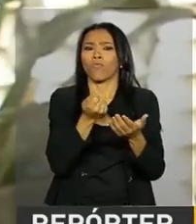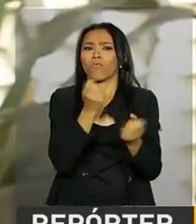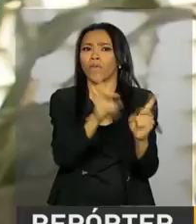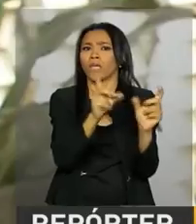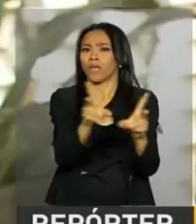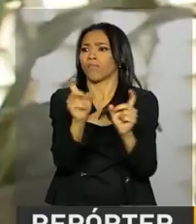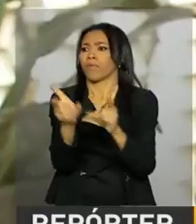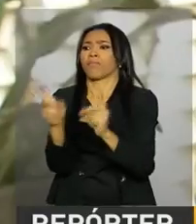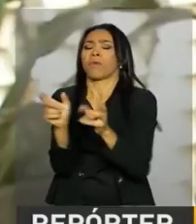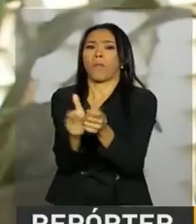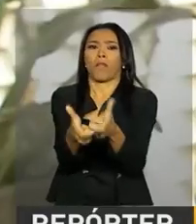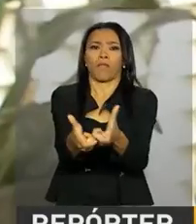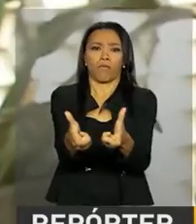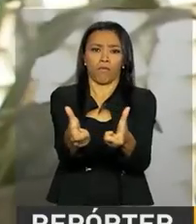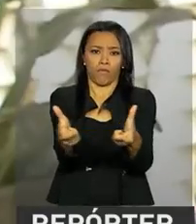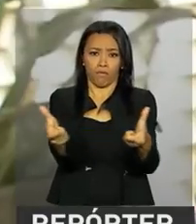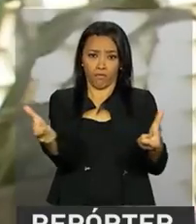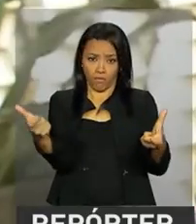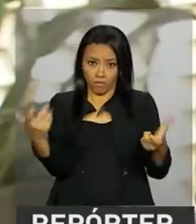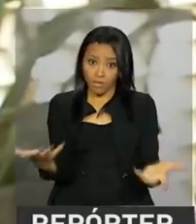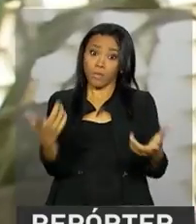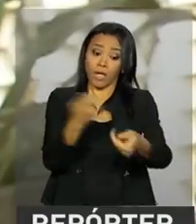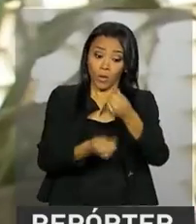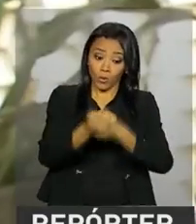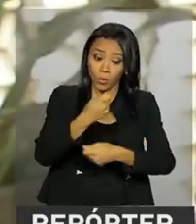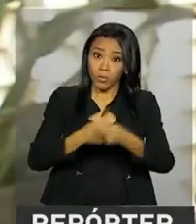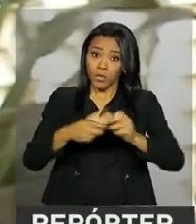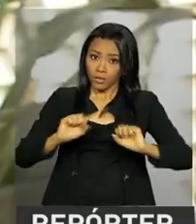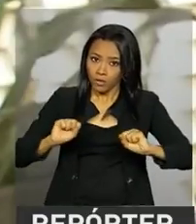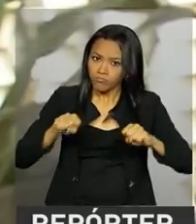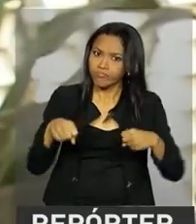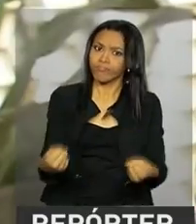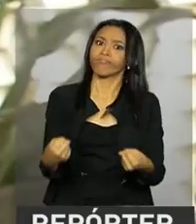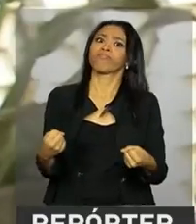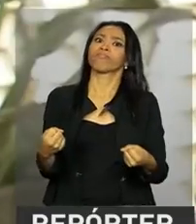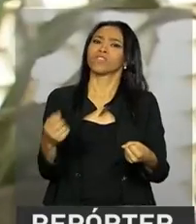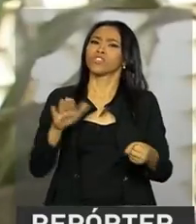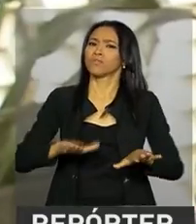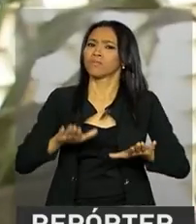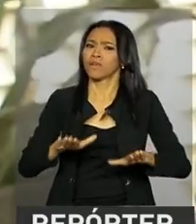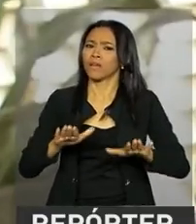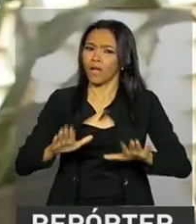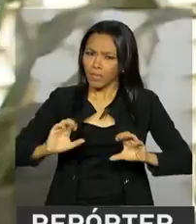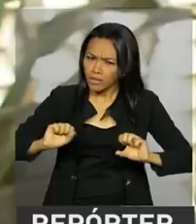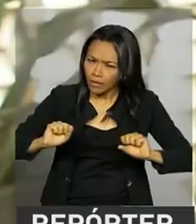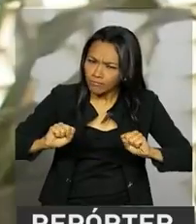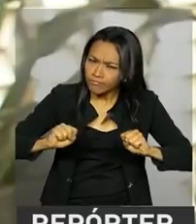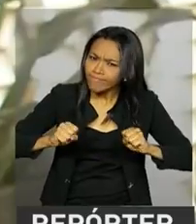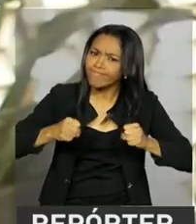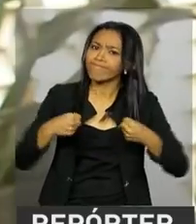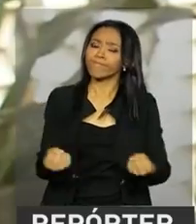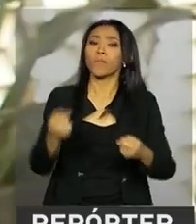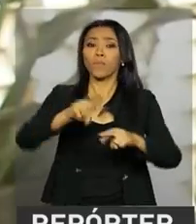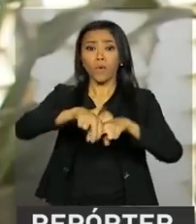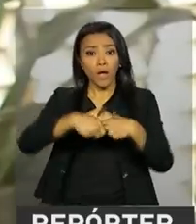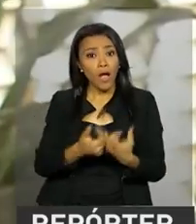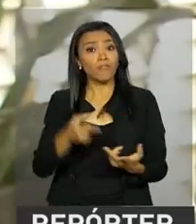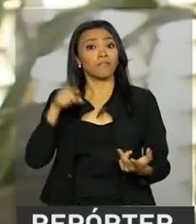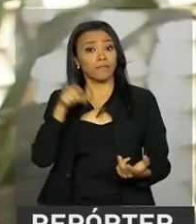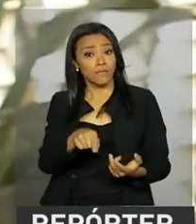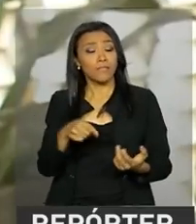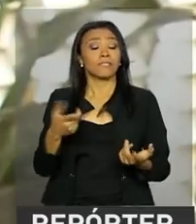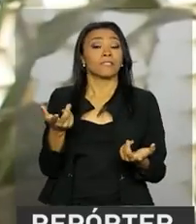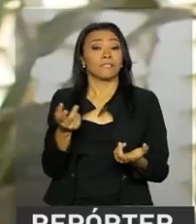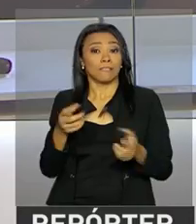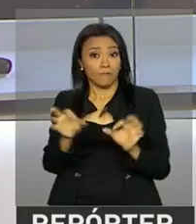vendas ou se a economia está retomando está retomando lentamente por conta desse aperto de crédito que a gente